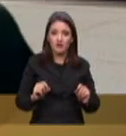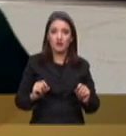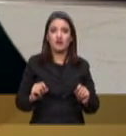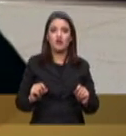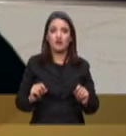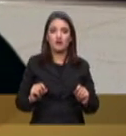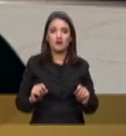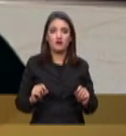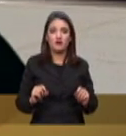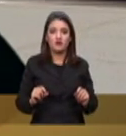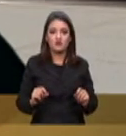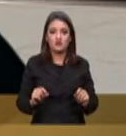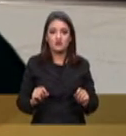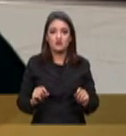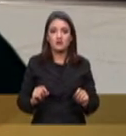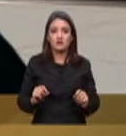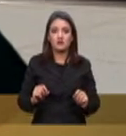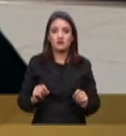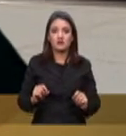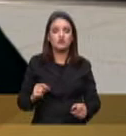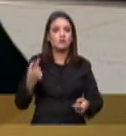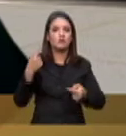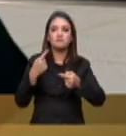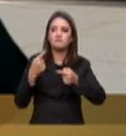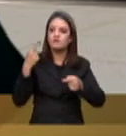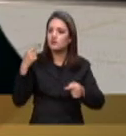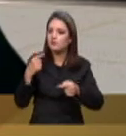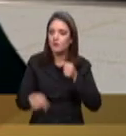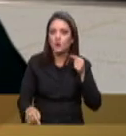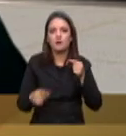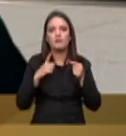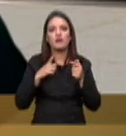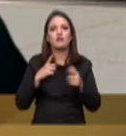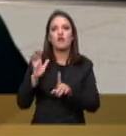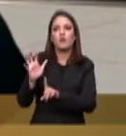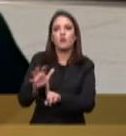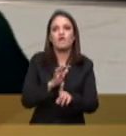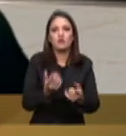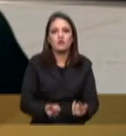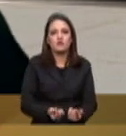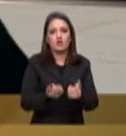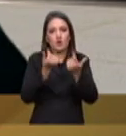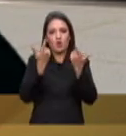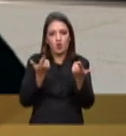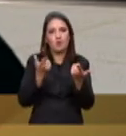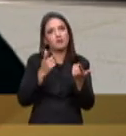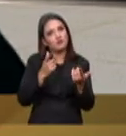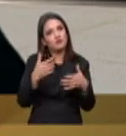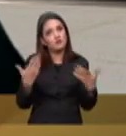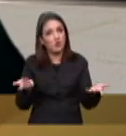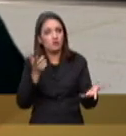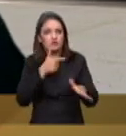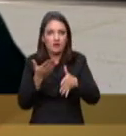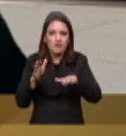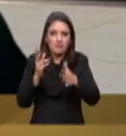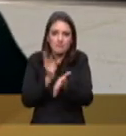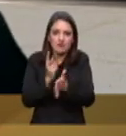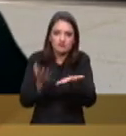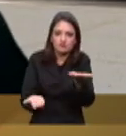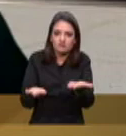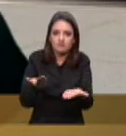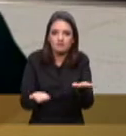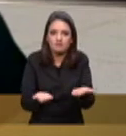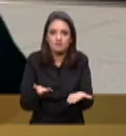jurisprudência, de vedar a interferência do poder econômico sobre o equilíbrio e a legitimidade do processo eleitoral, ao passo que se concebia